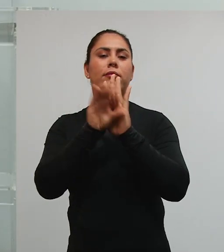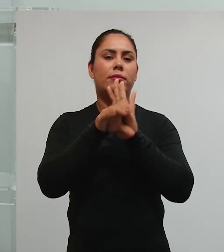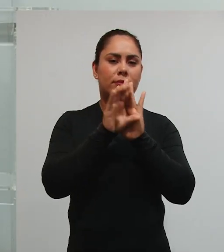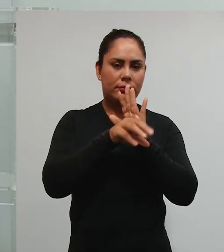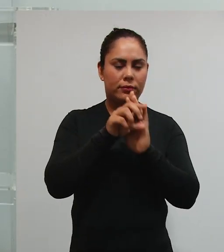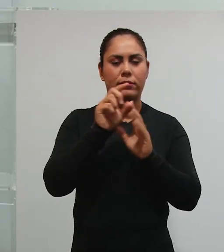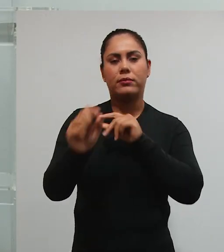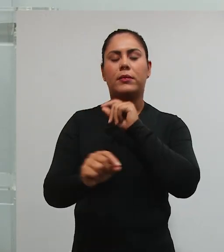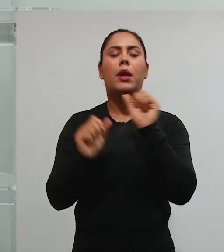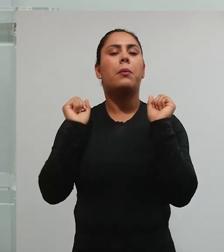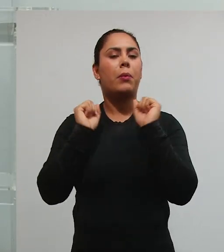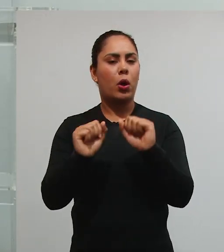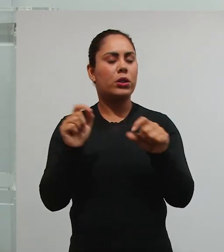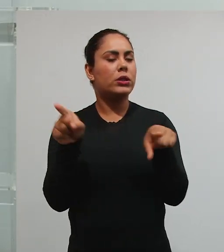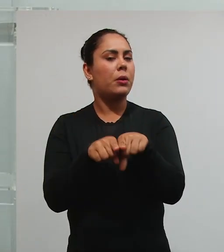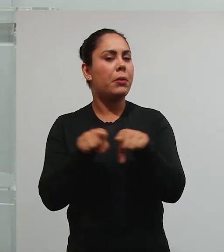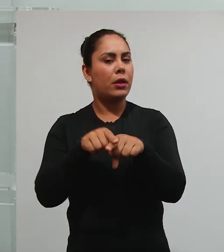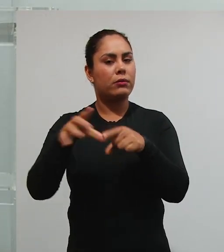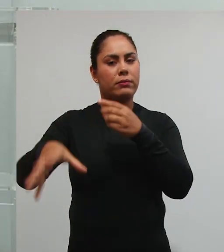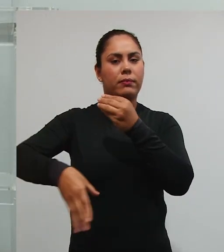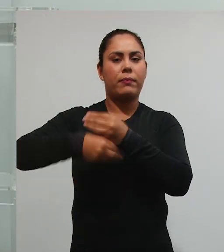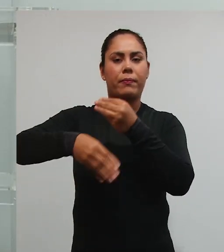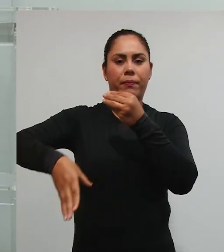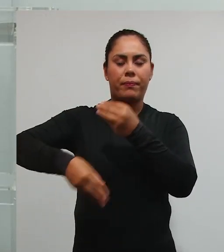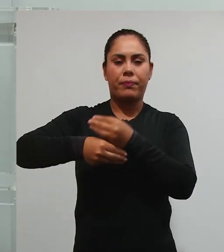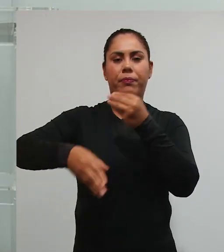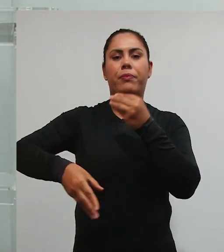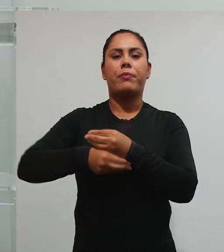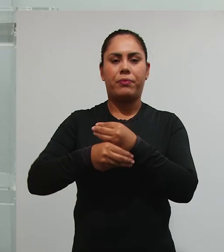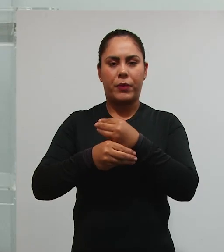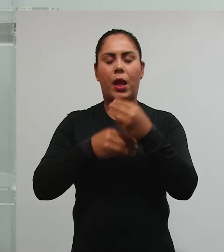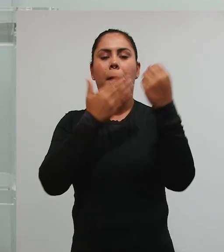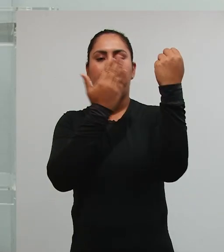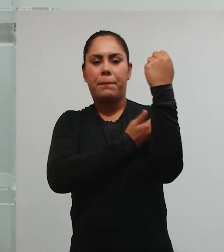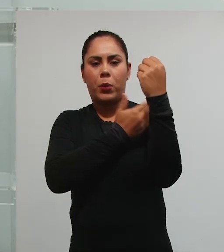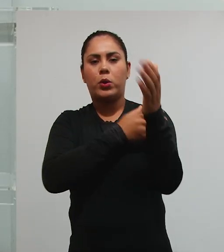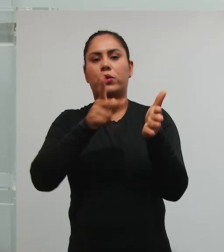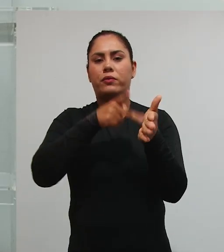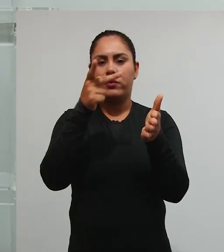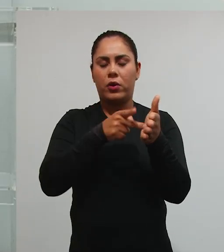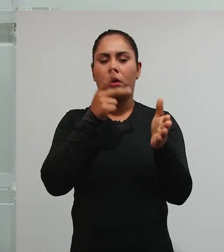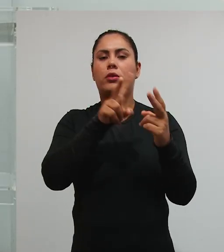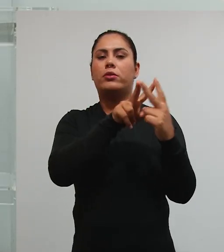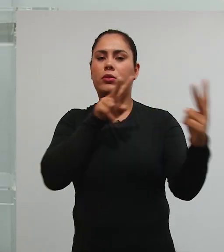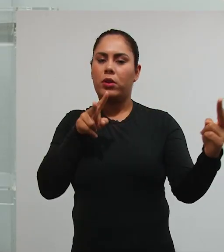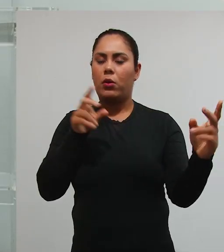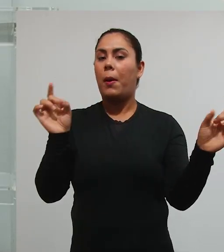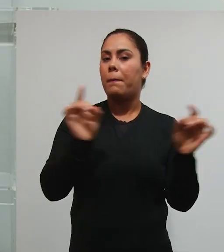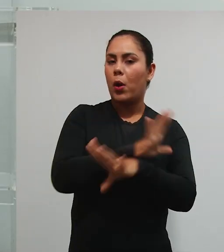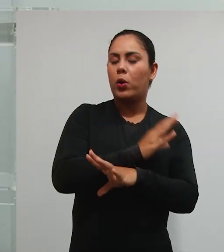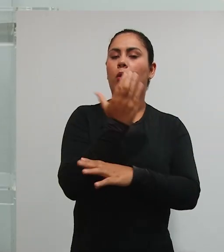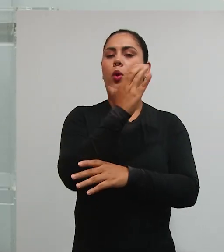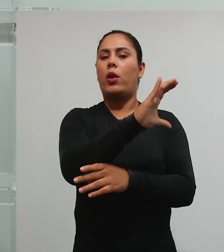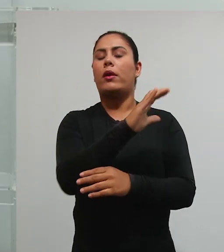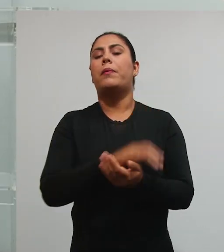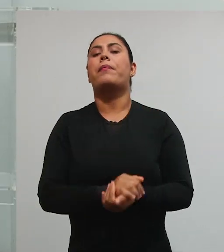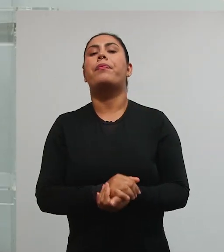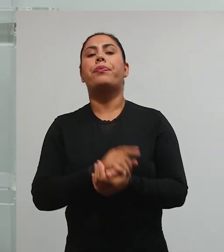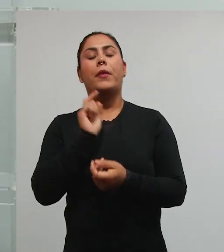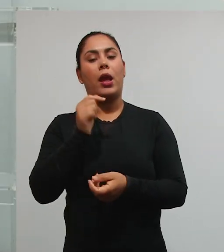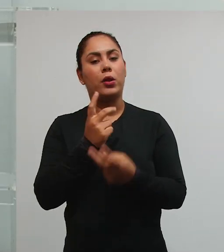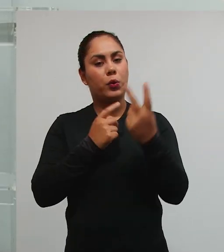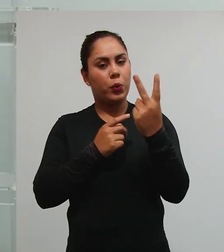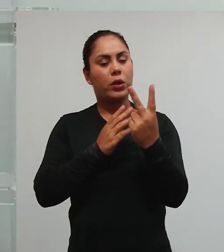conceitual. Esse roteiro conceitual também será incorporado lá no portfólio digital quando ele estiver pronto. Então, essas duas etapas